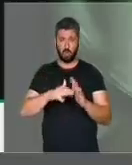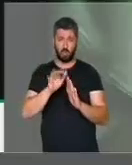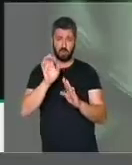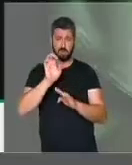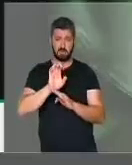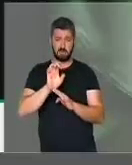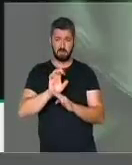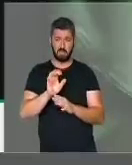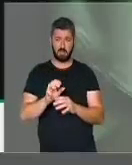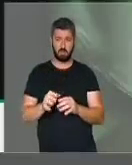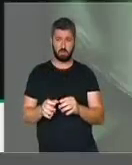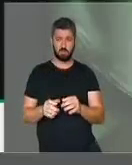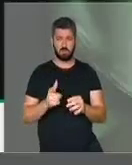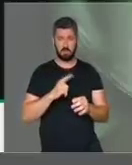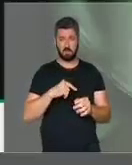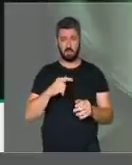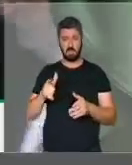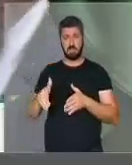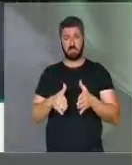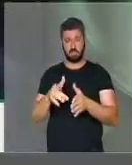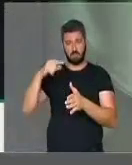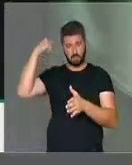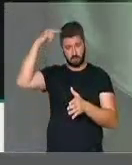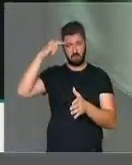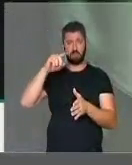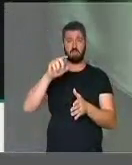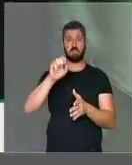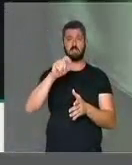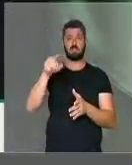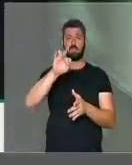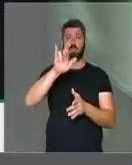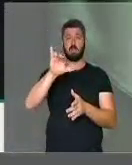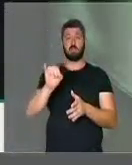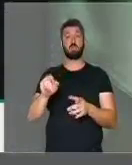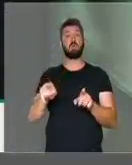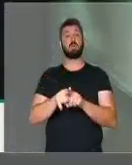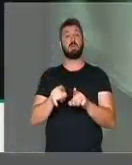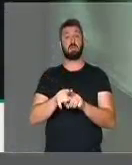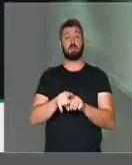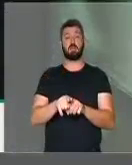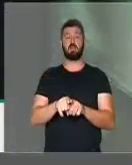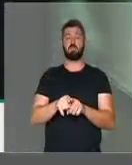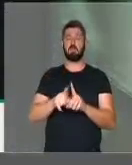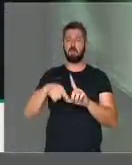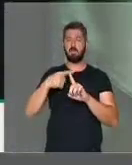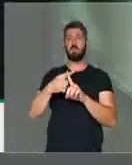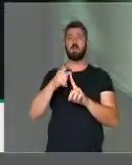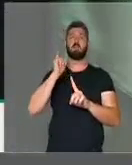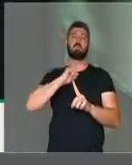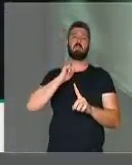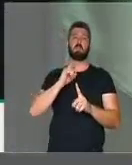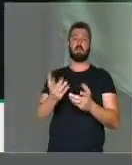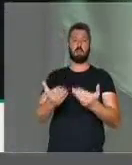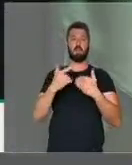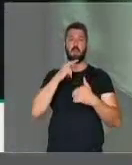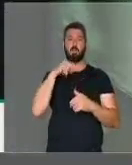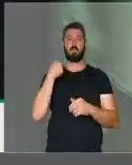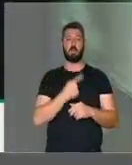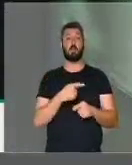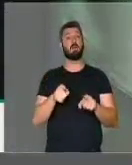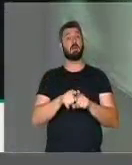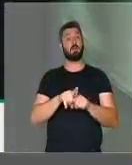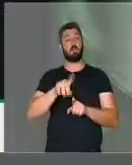os estados banhados pelo São Francisco e muito obrigado ainda mais Minas Gerais, que traz água para a gente,